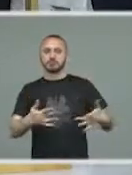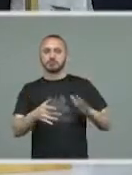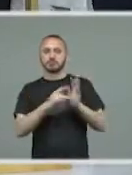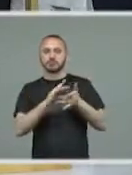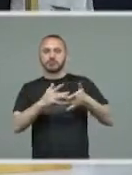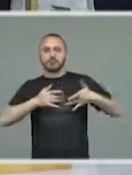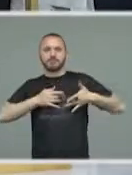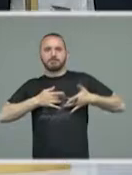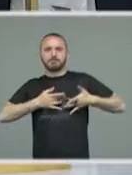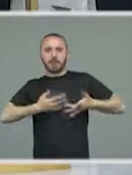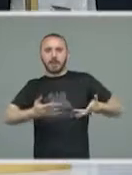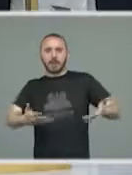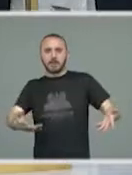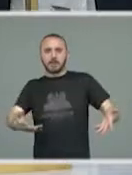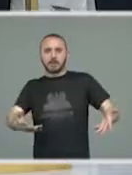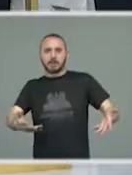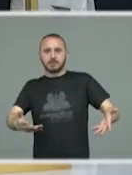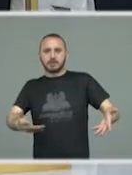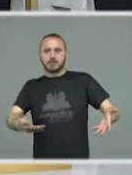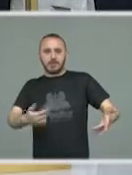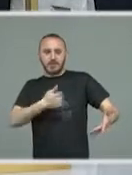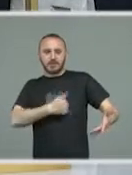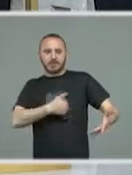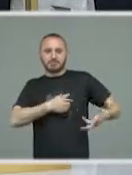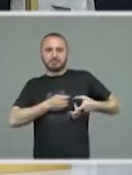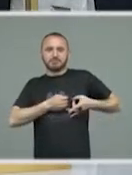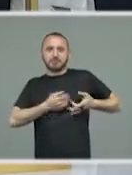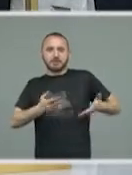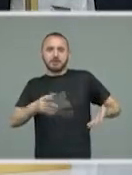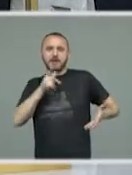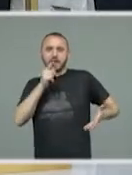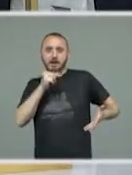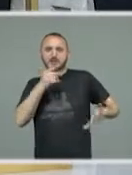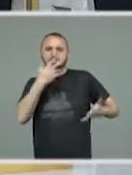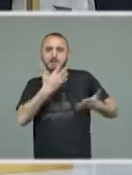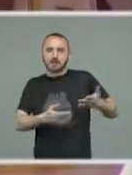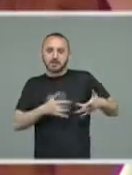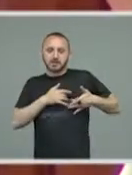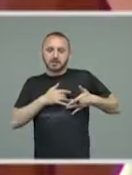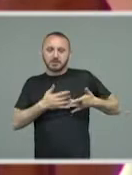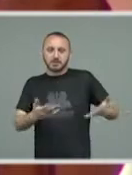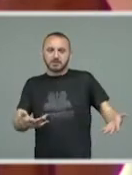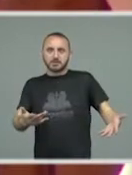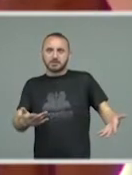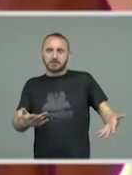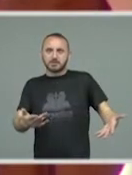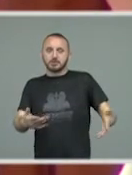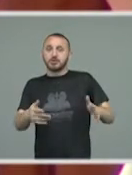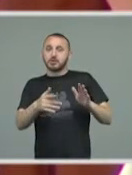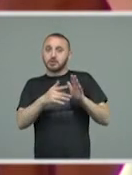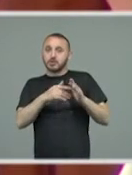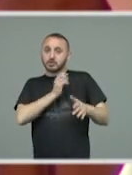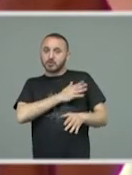não despreze as santas chagas. No coração encontrarão misericórdia, nas